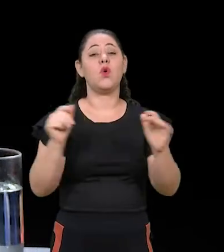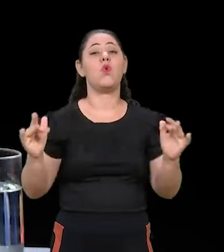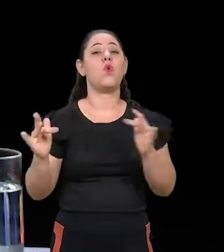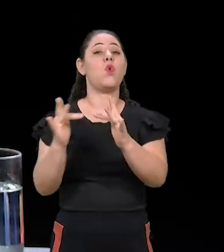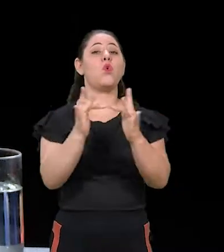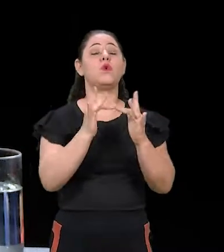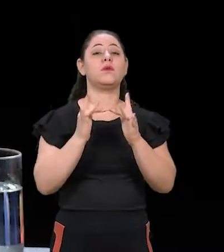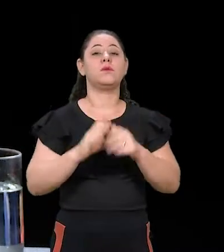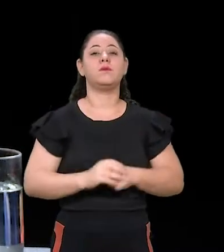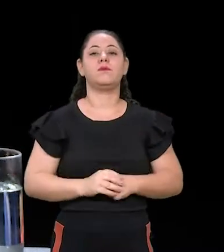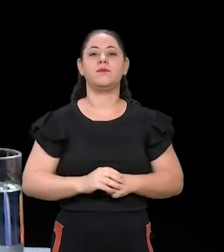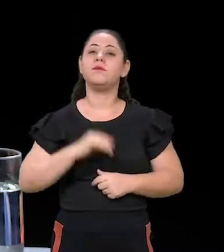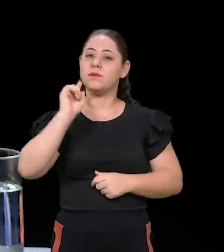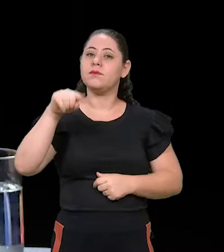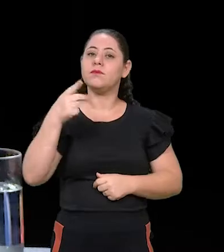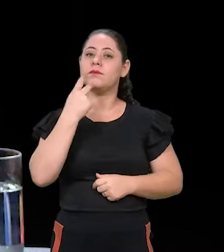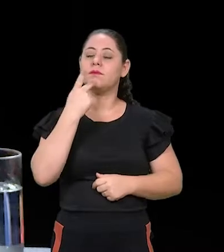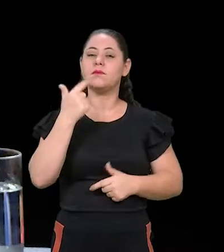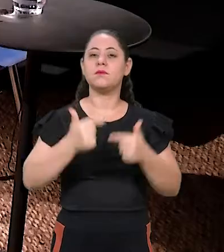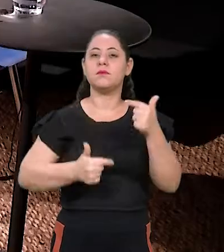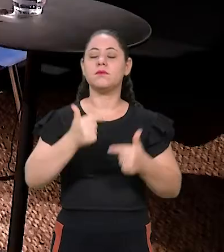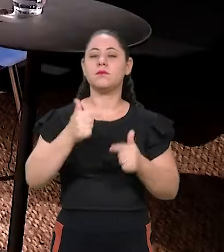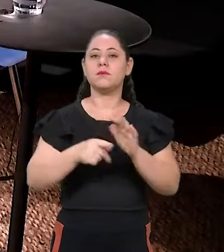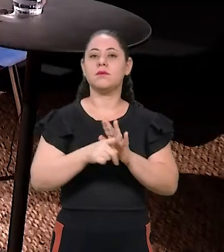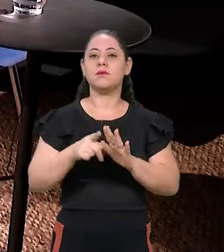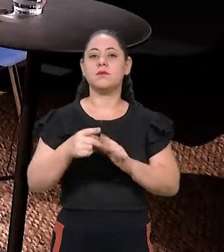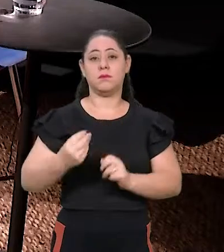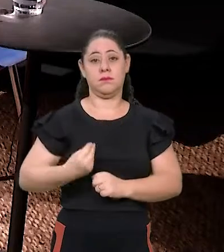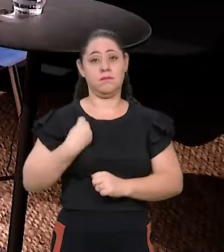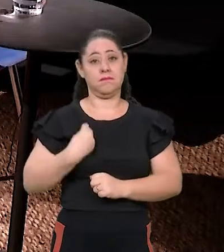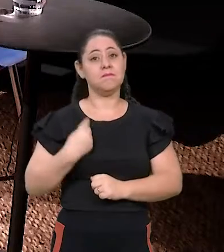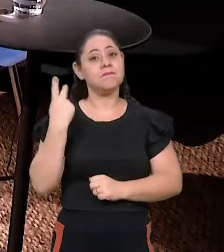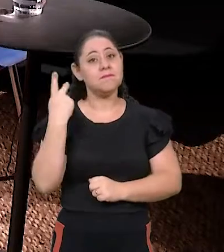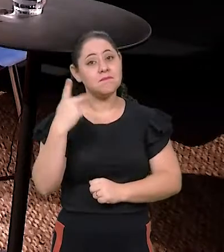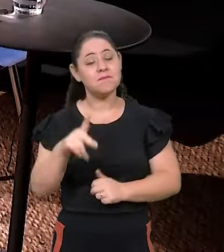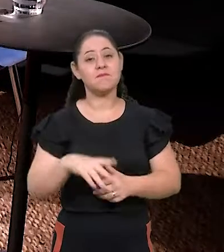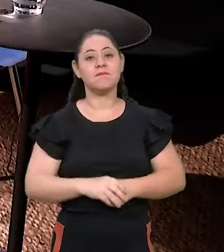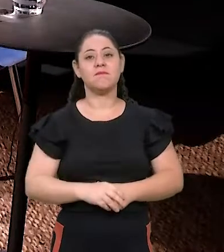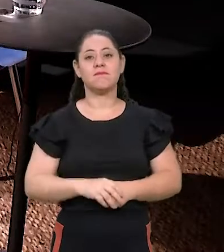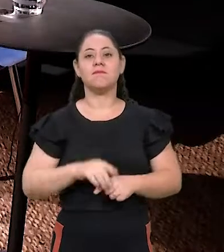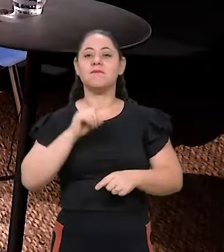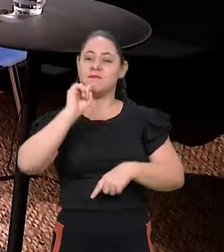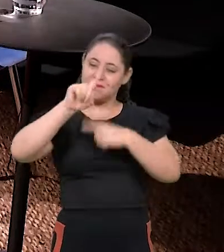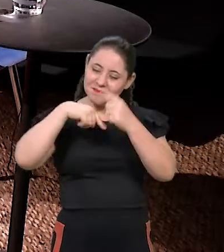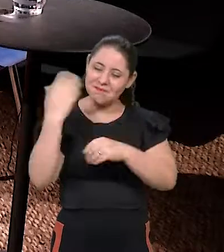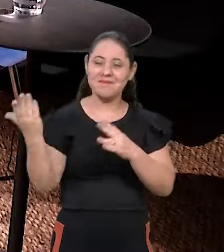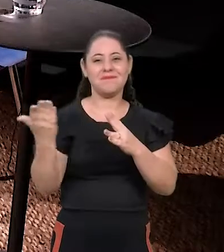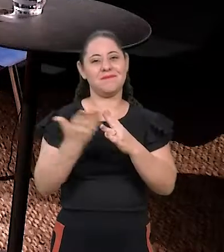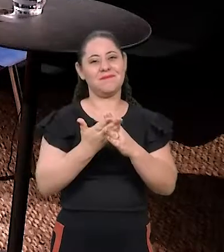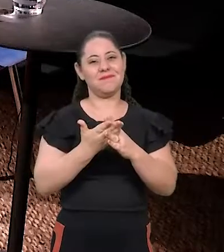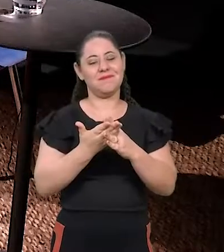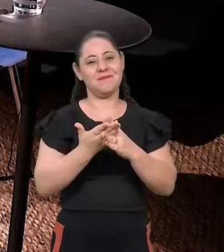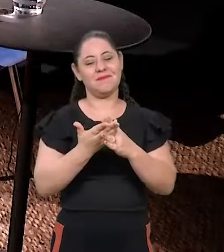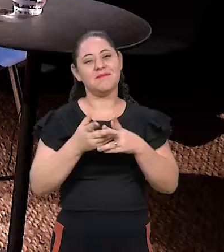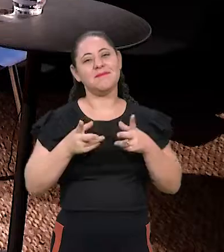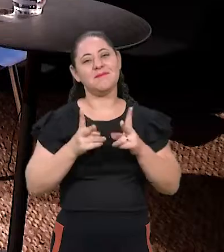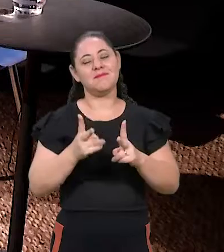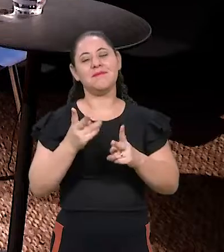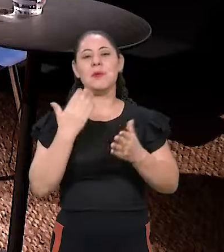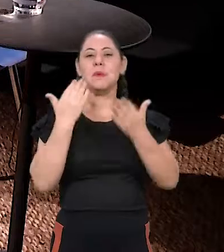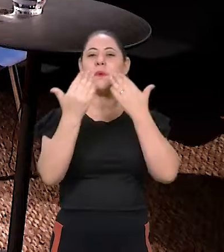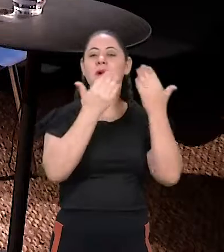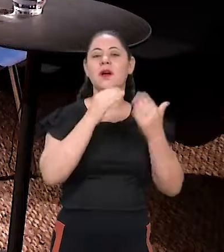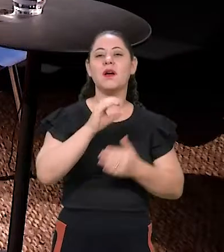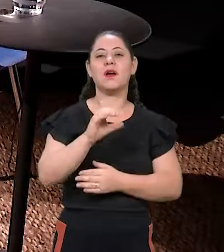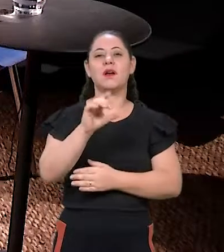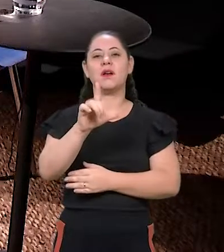estudando, estava trabalhando, estava fazendo contatos. E depois eu quero falar sobre a questão política, sobre essa sua participação mas vai ser no